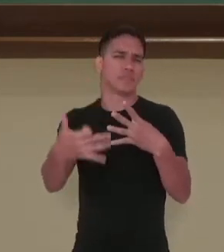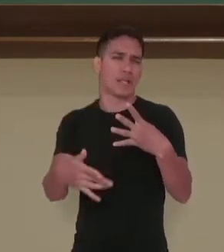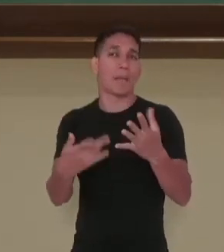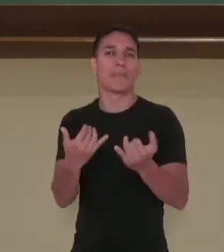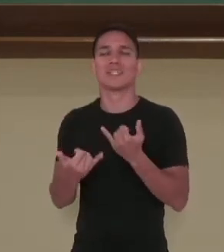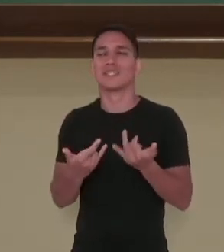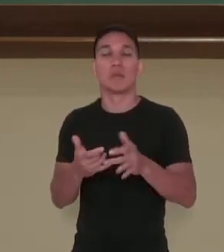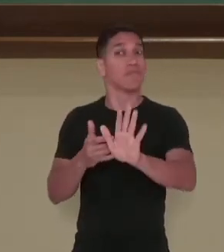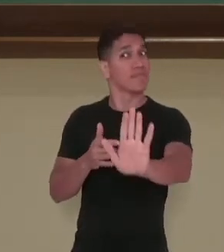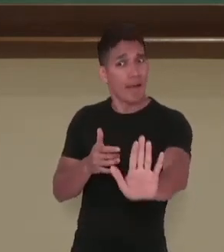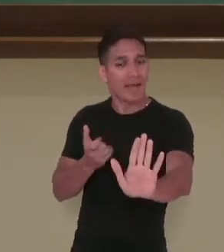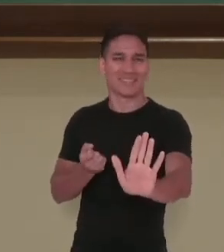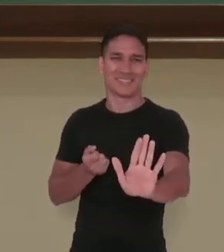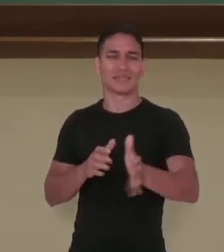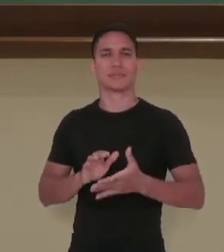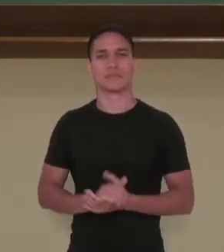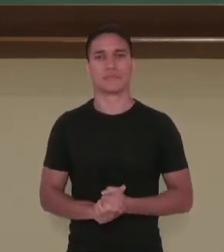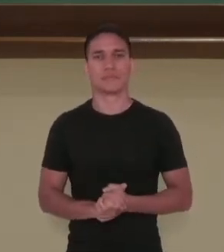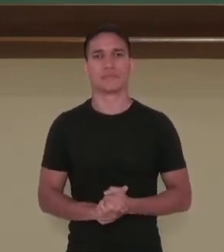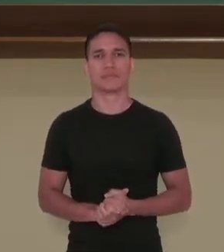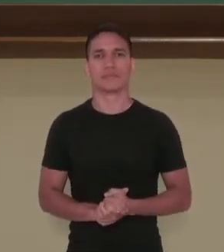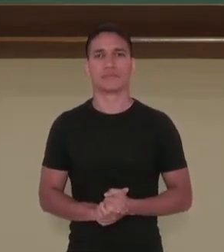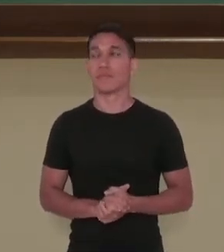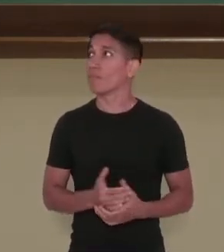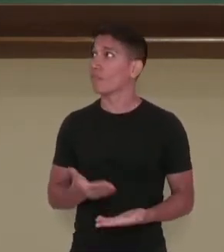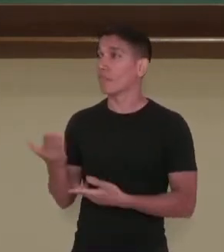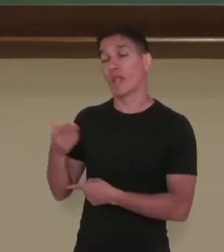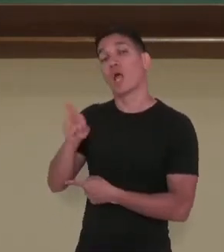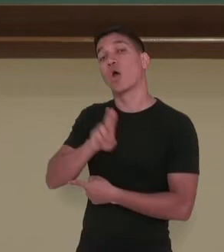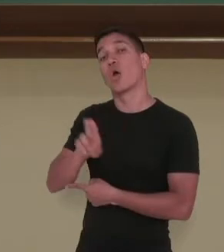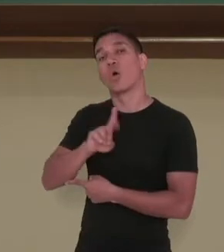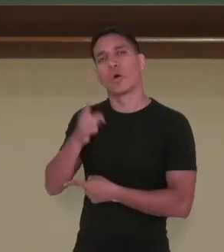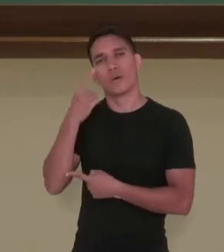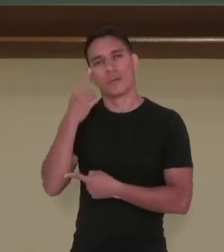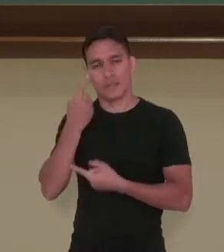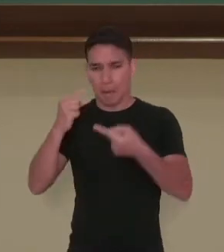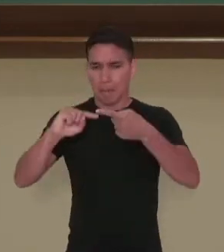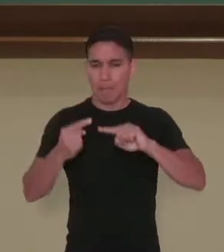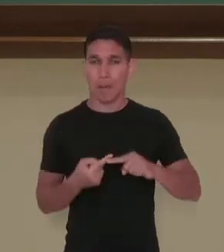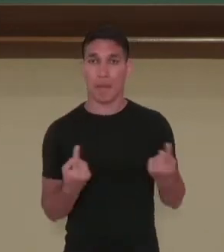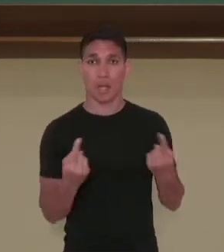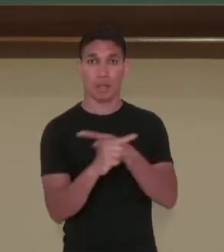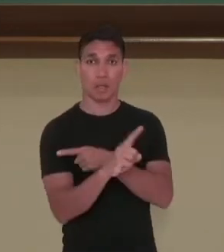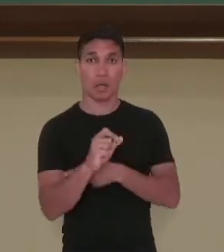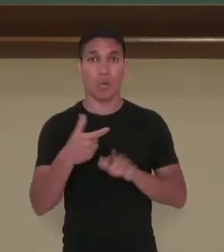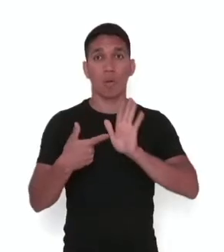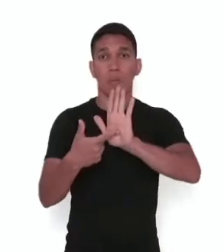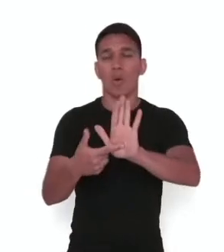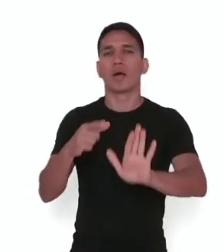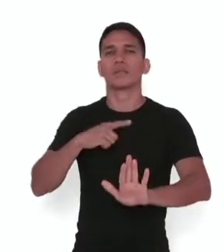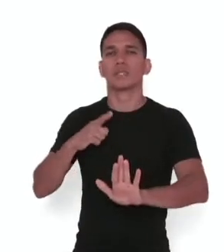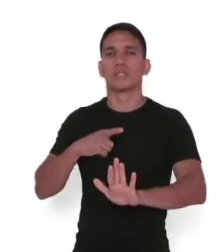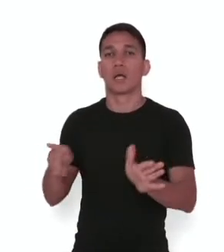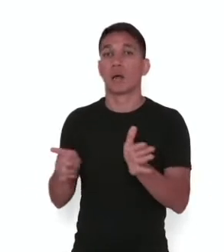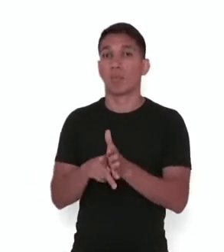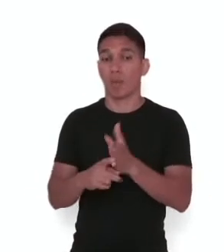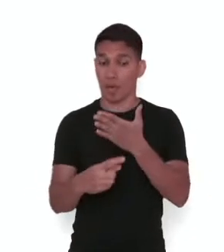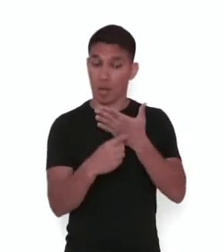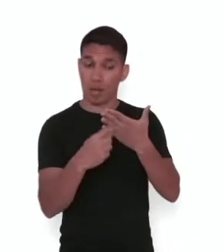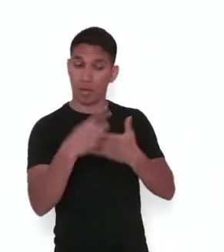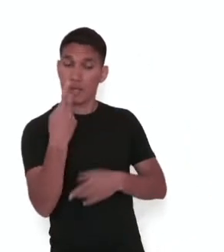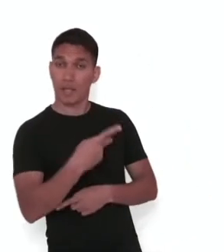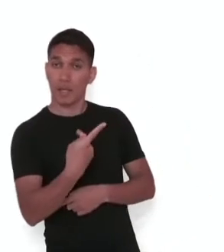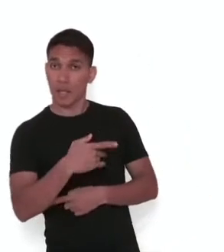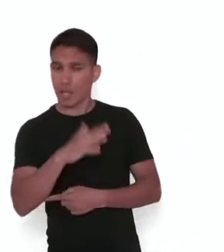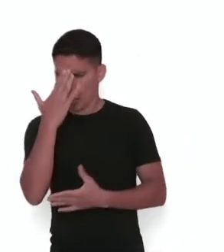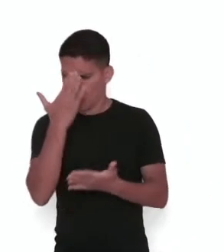Então, observe. O uso do conectivo adversativo revela que, para o autor,